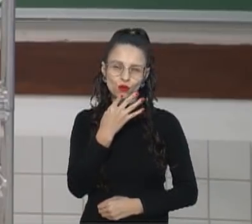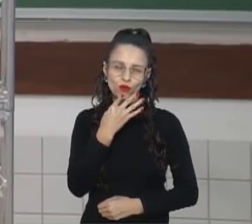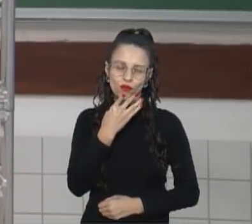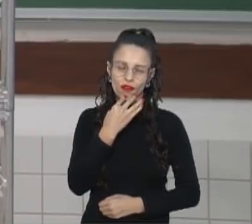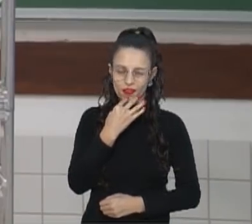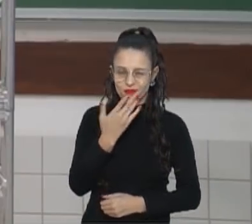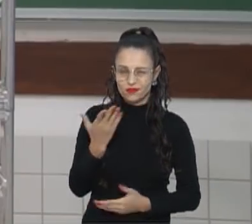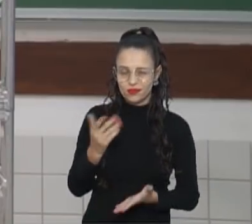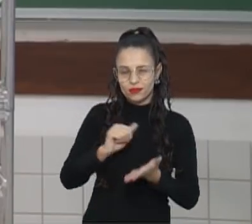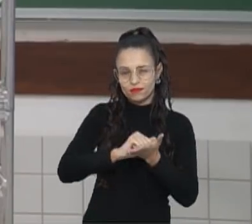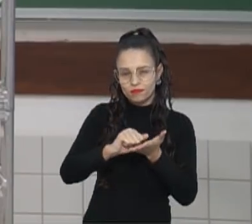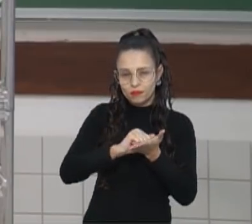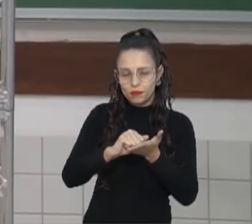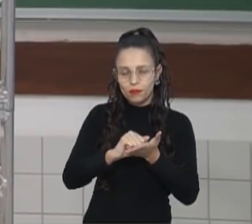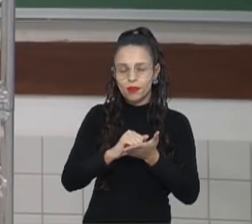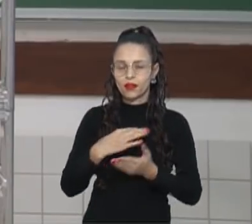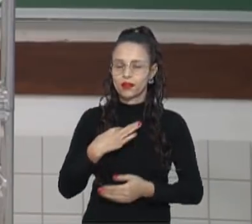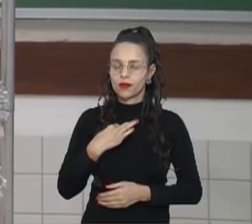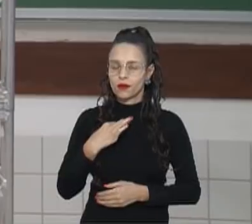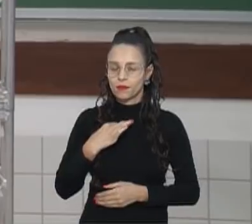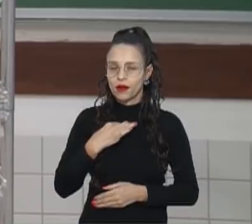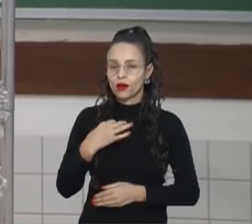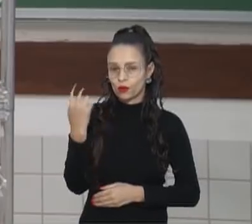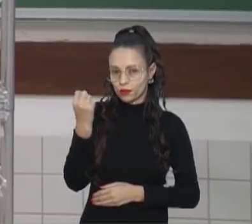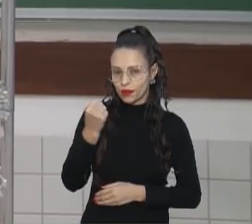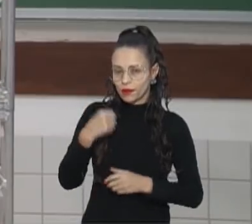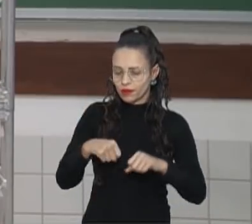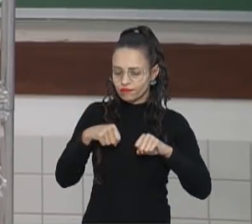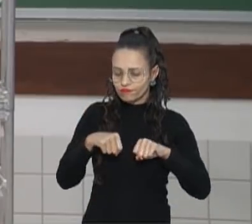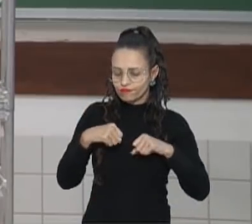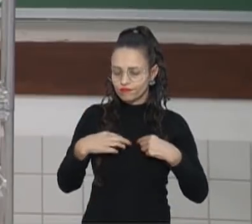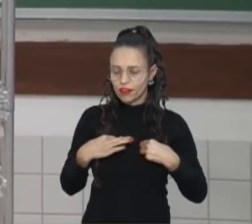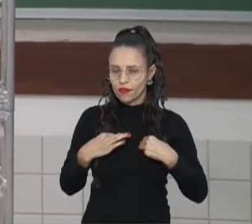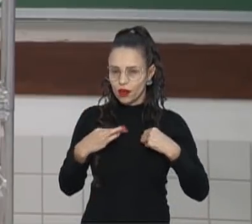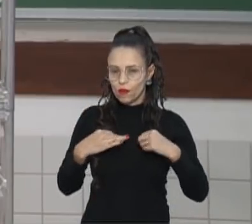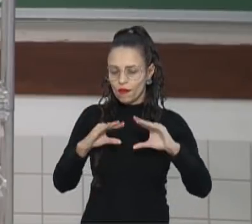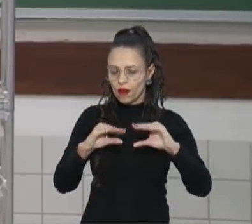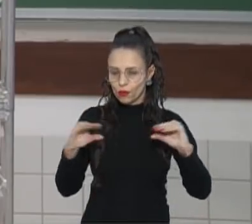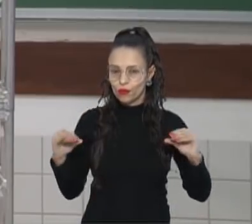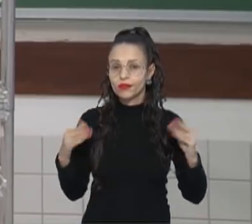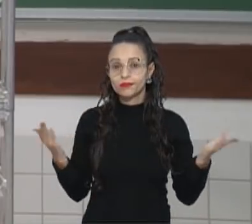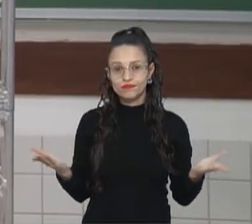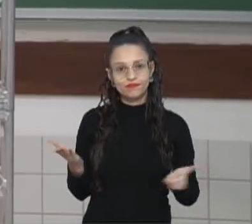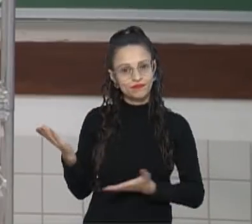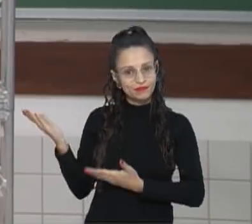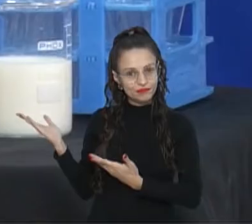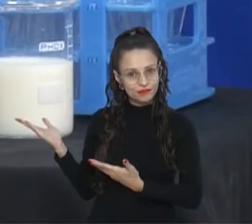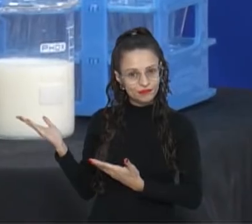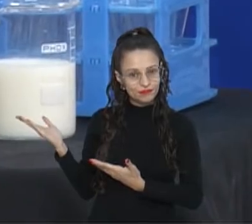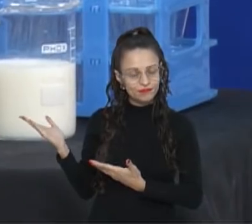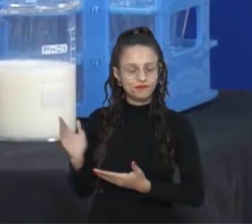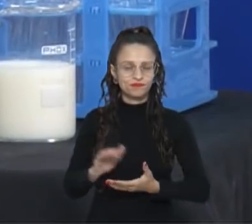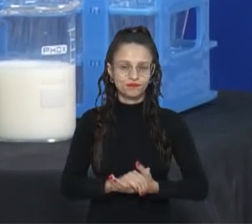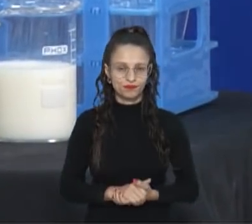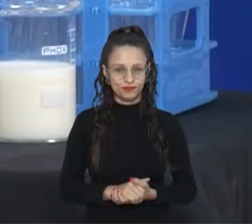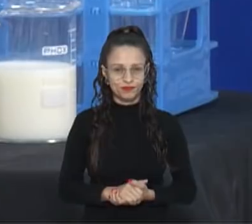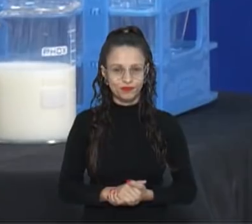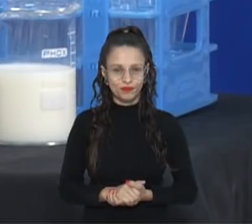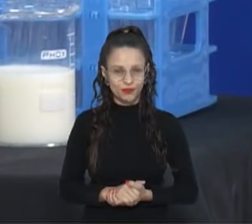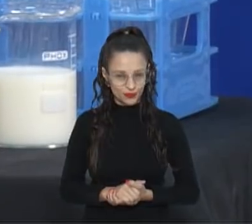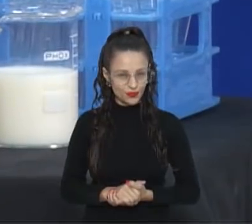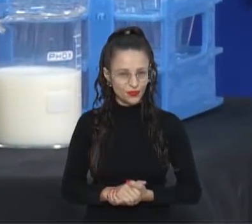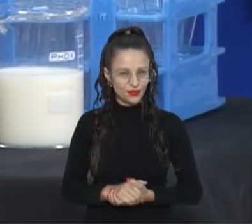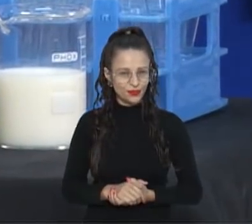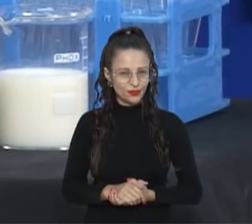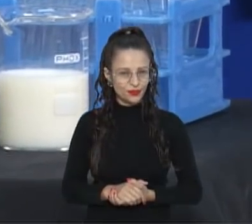roupas brancas, para limpar roupas brancas, tecidos de algodão em geral, é a nossa querida hipoclorito de sódio.